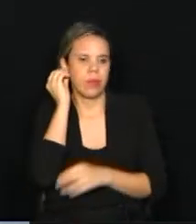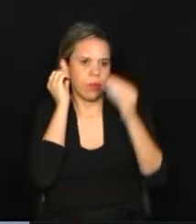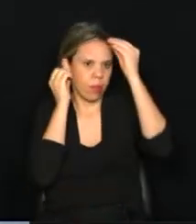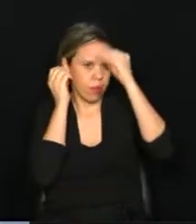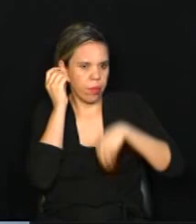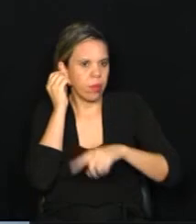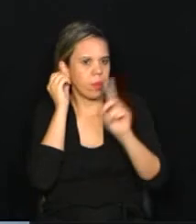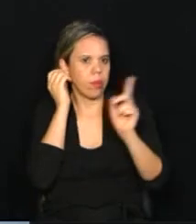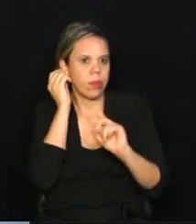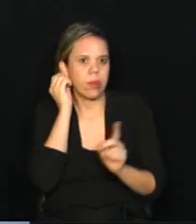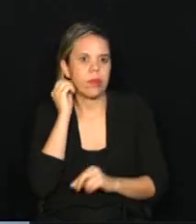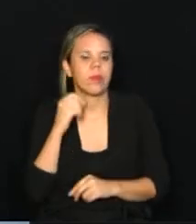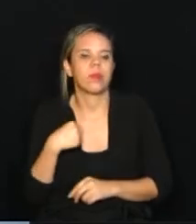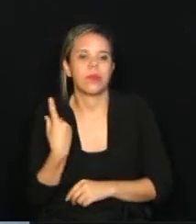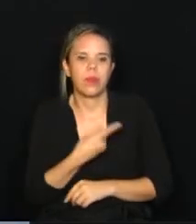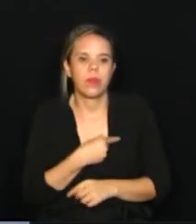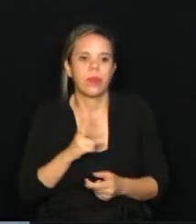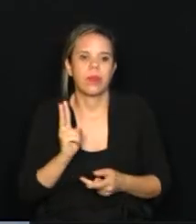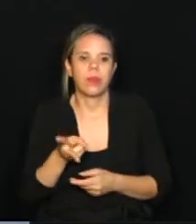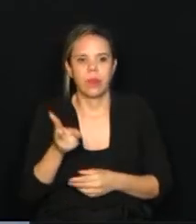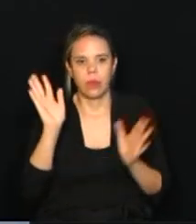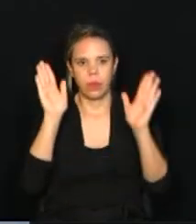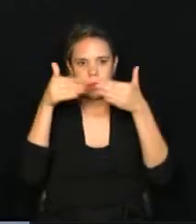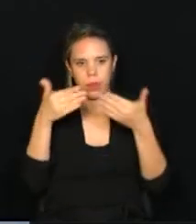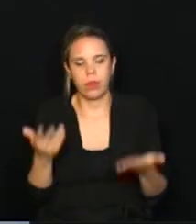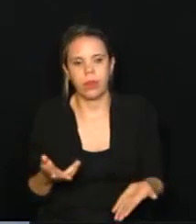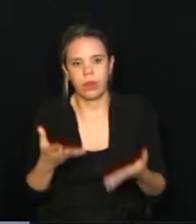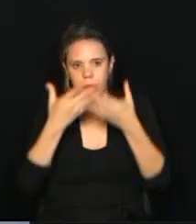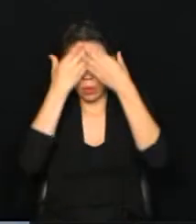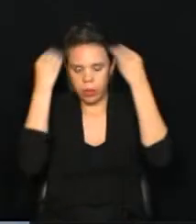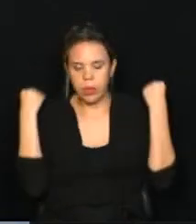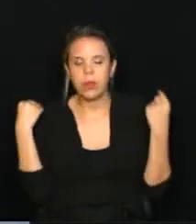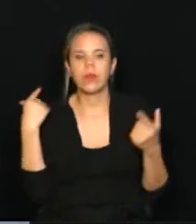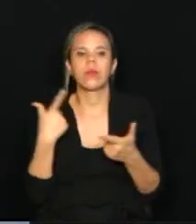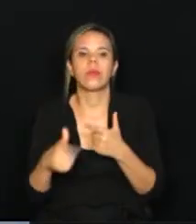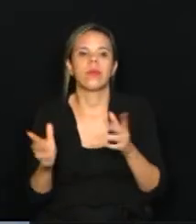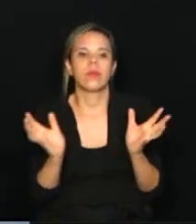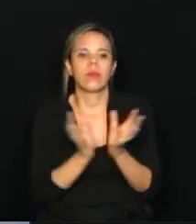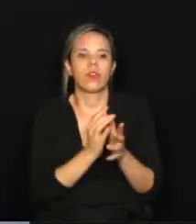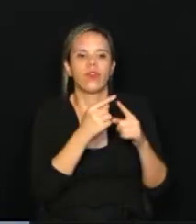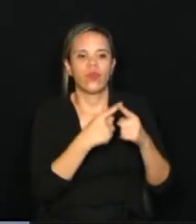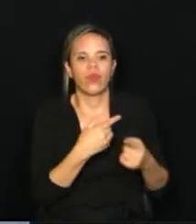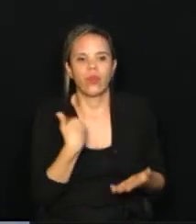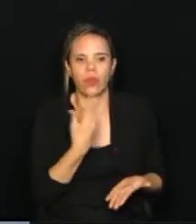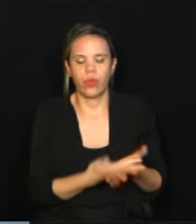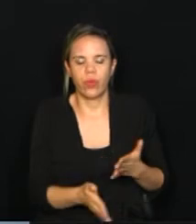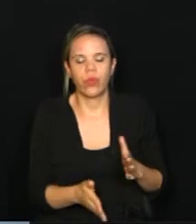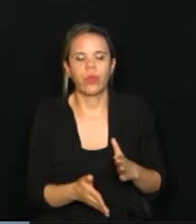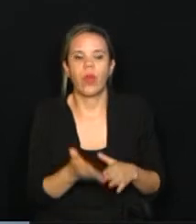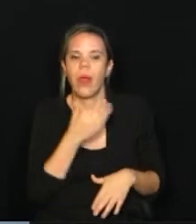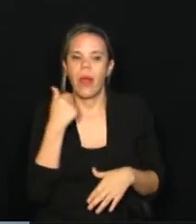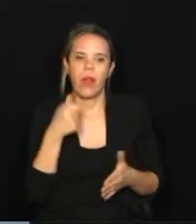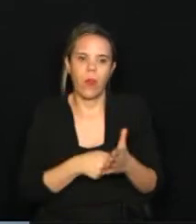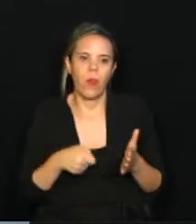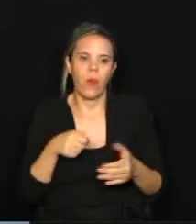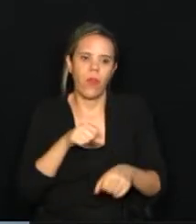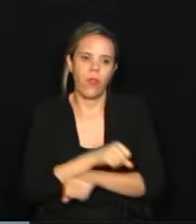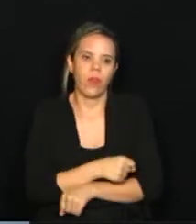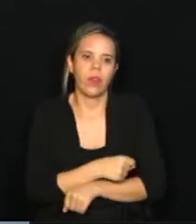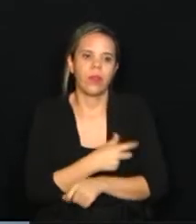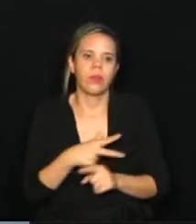desiste. Então a gente tem que manter a concentração aí, esquecer esses 2 jogos e fazer o nosso melhor para conseguir passar para a próxima